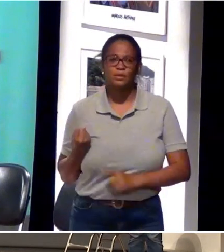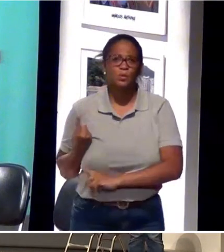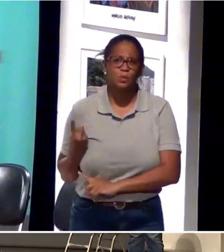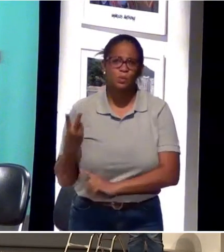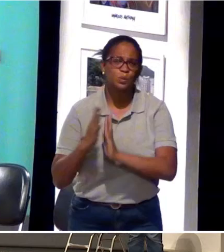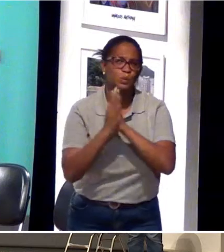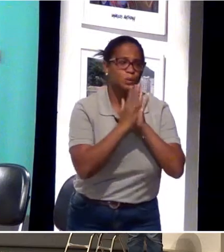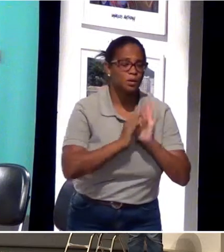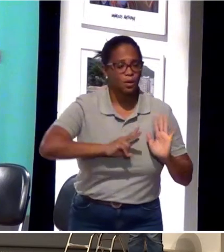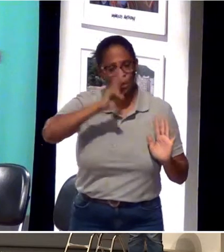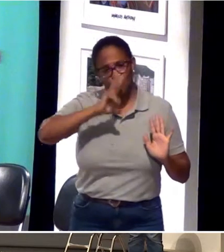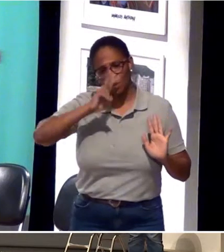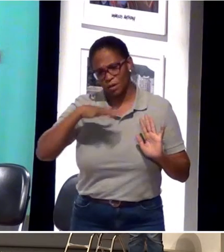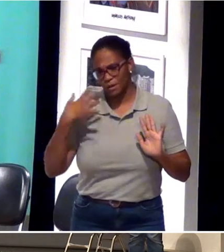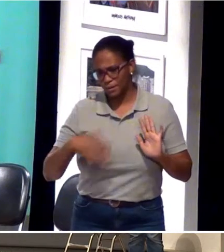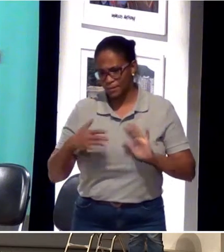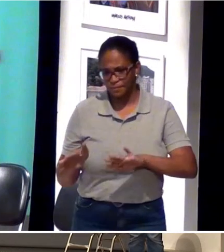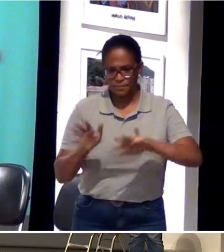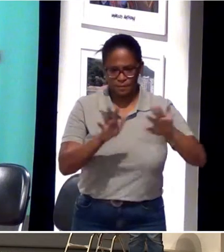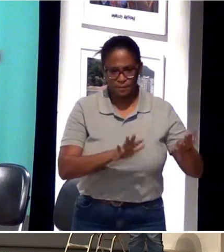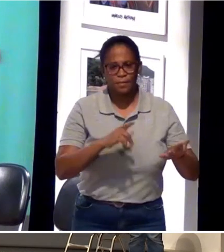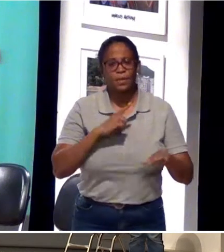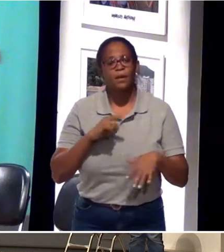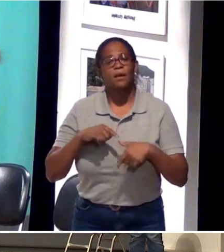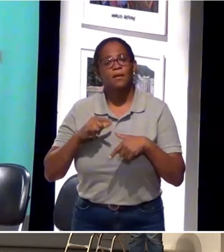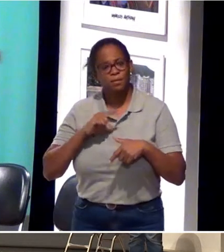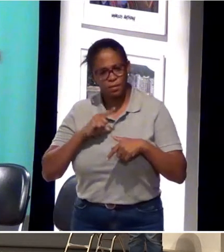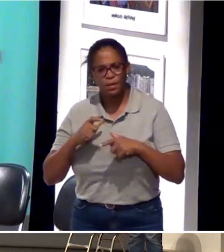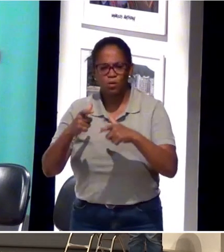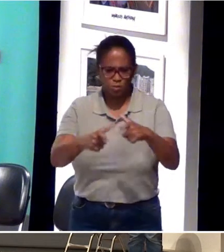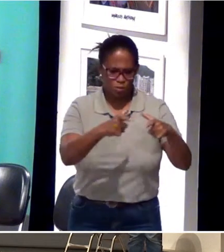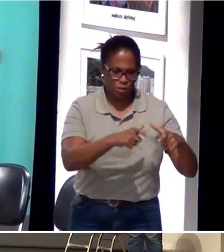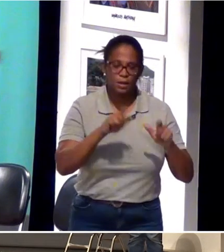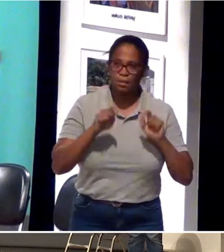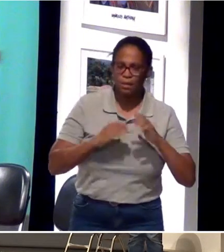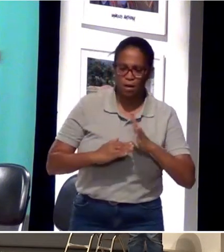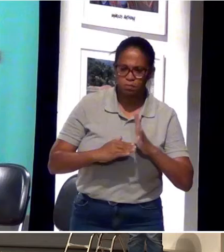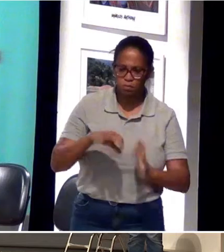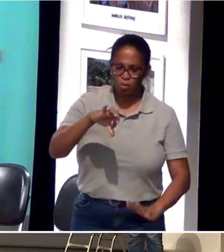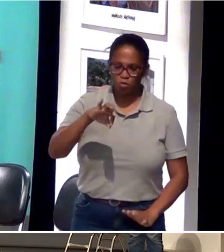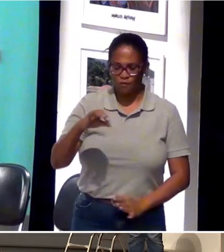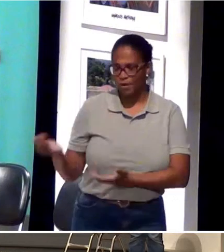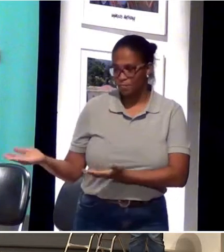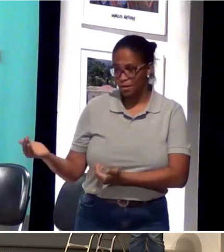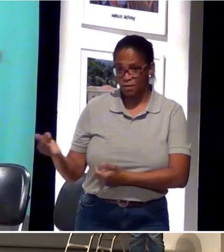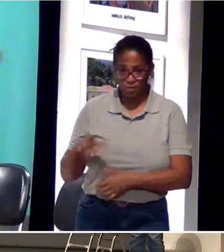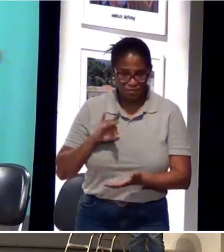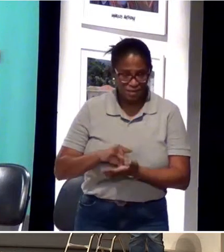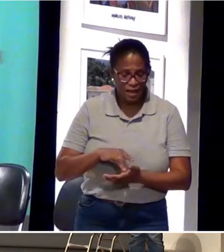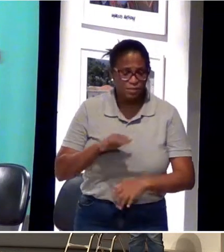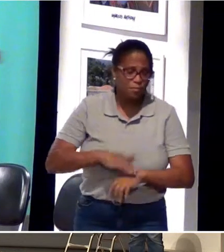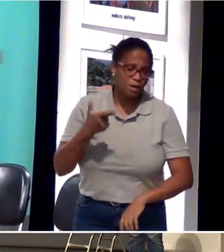que não difere disso. Você tem unidades com capacidade para 90 adolescentes, com mais de